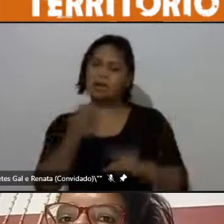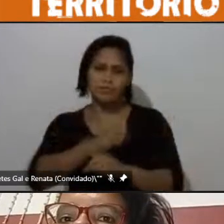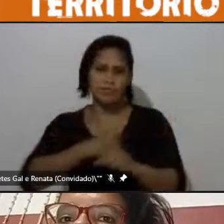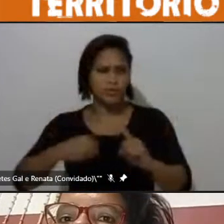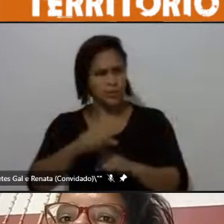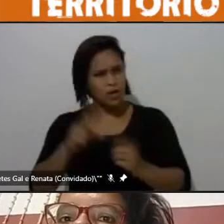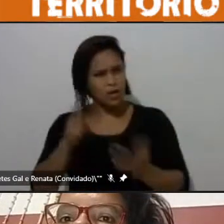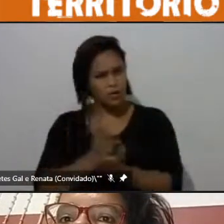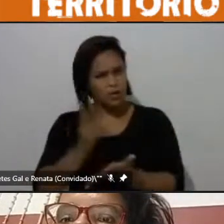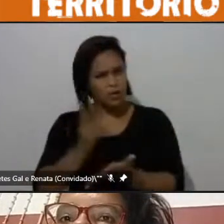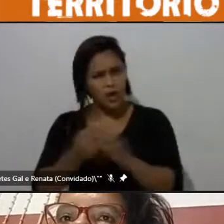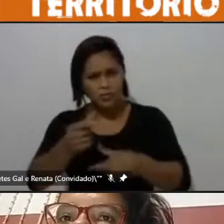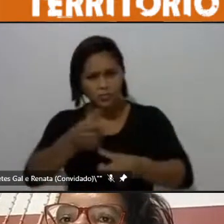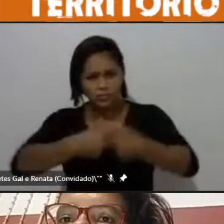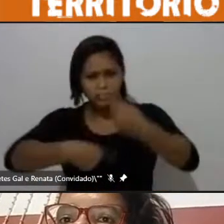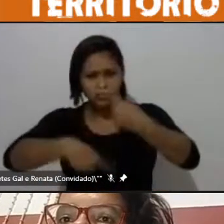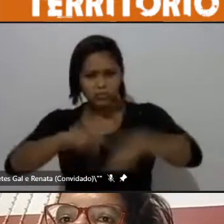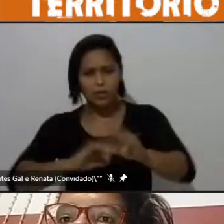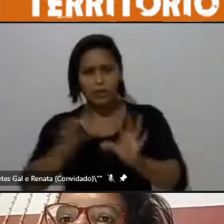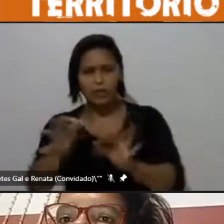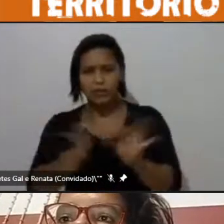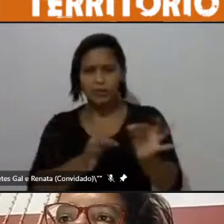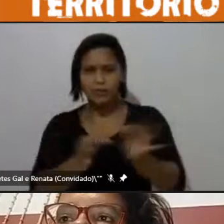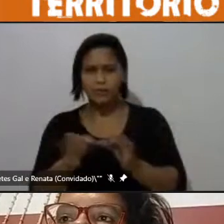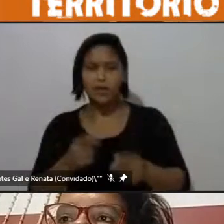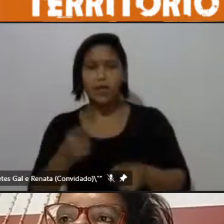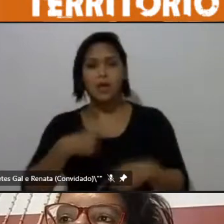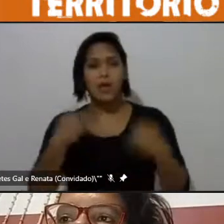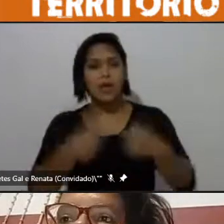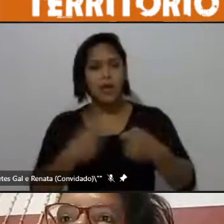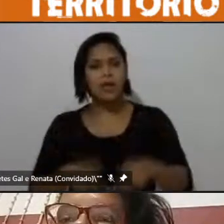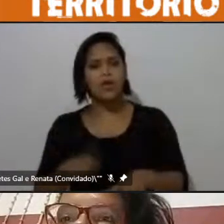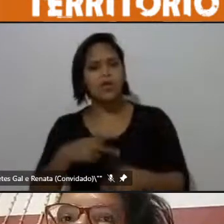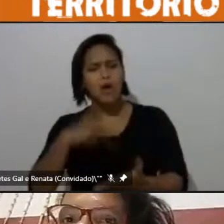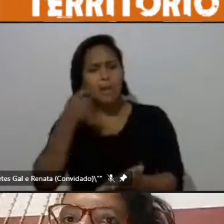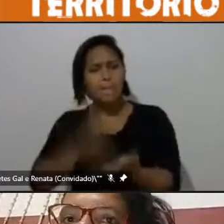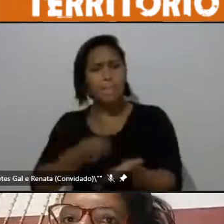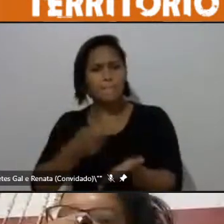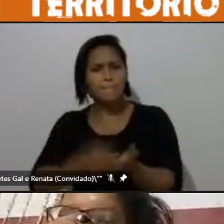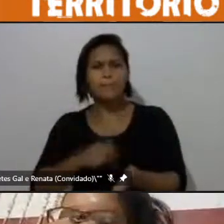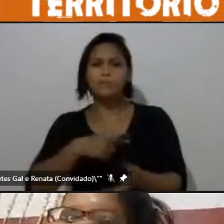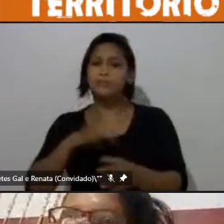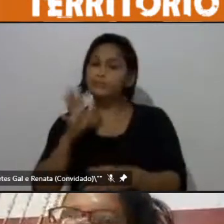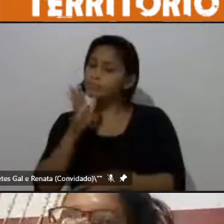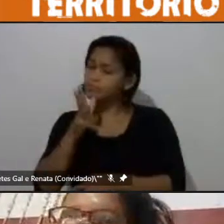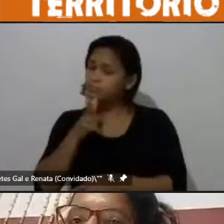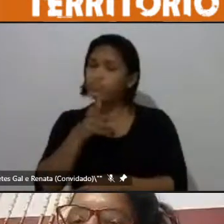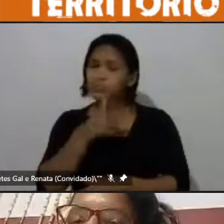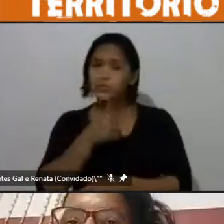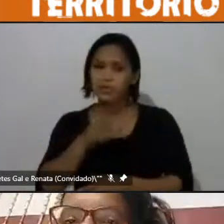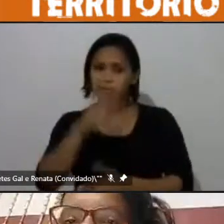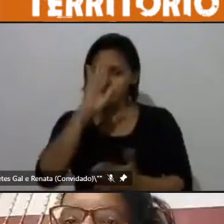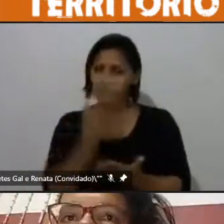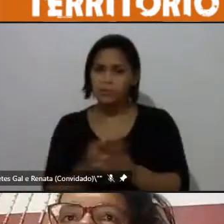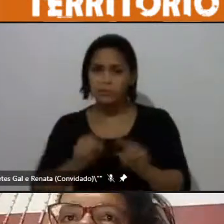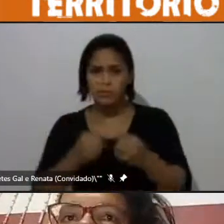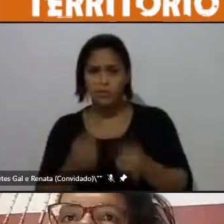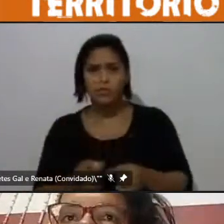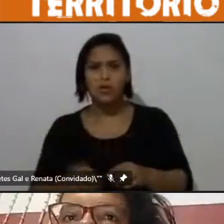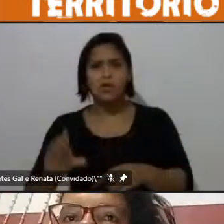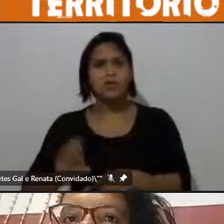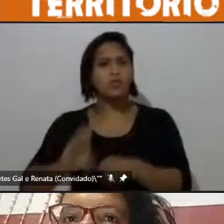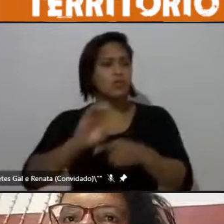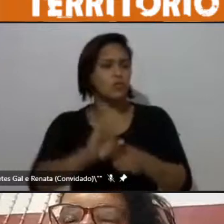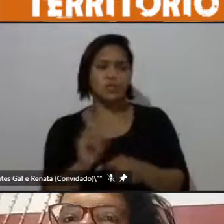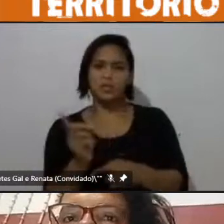não vai se eu reordenar, eu tenho uma aposta, né, que pode demorar, mas essa reordenação não vai vir do Estado,